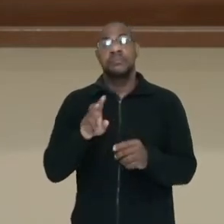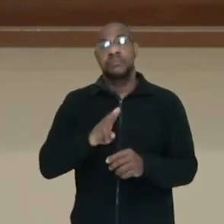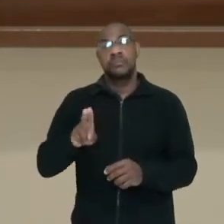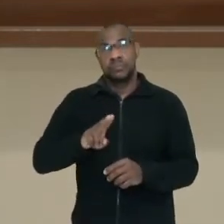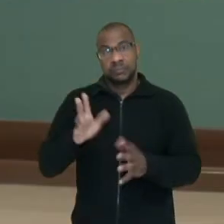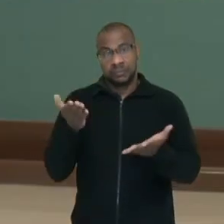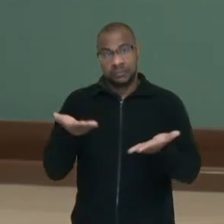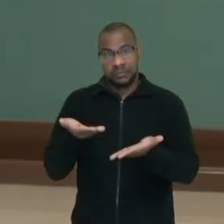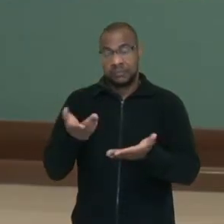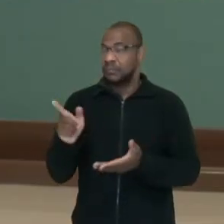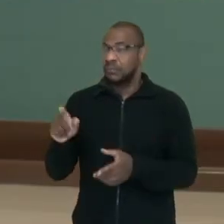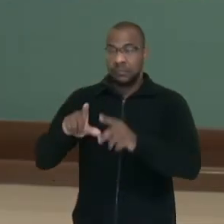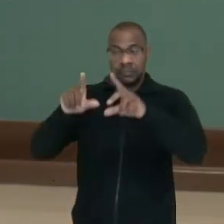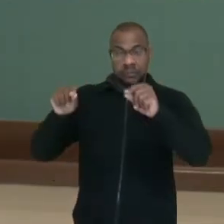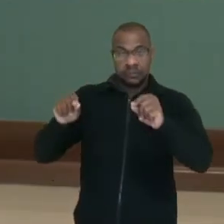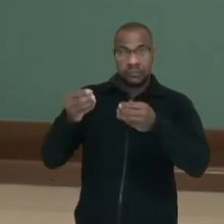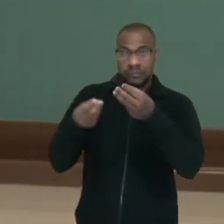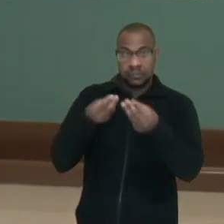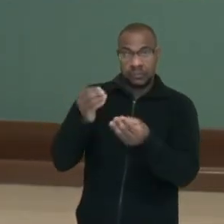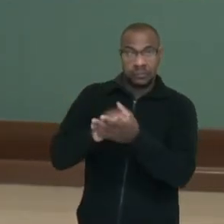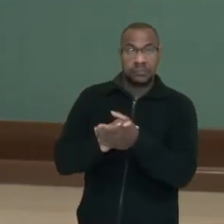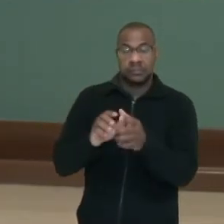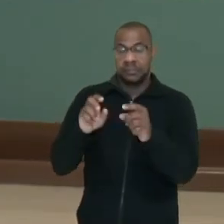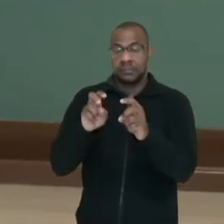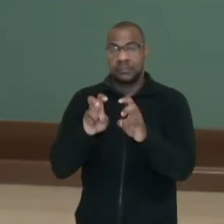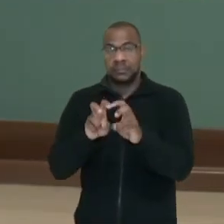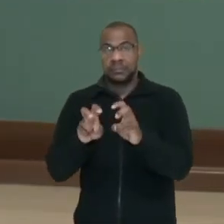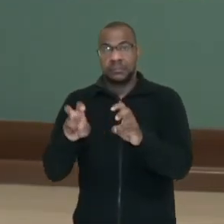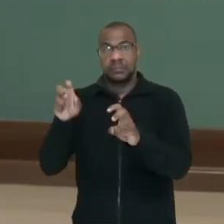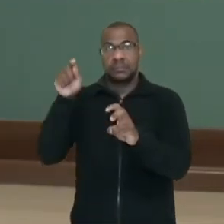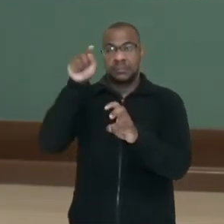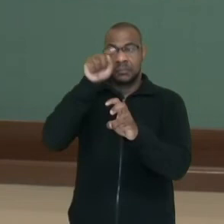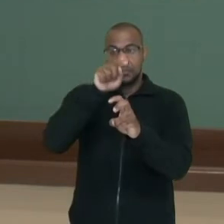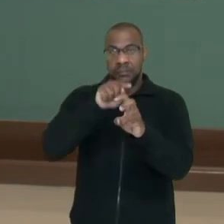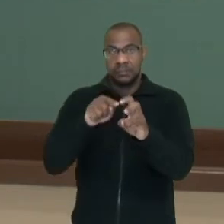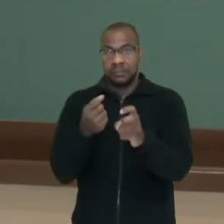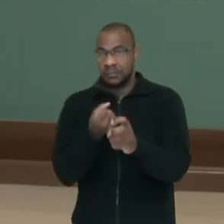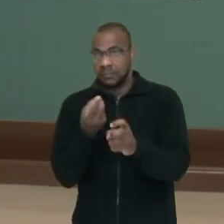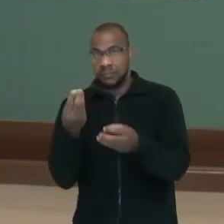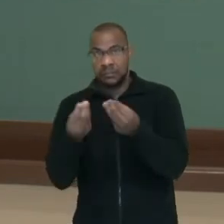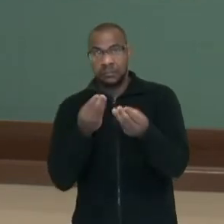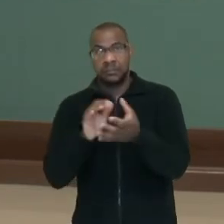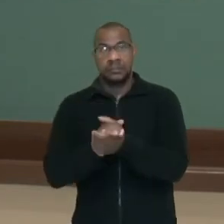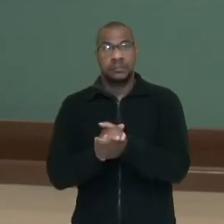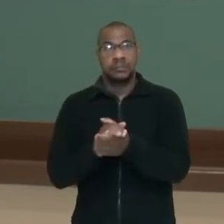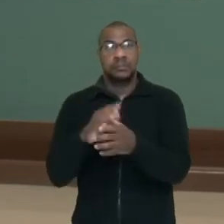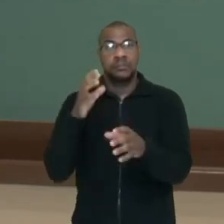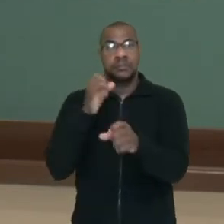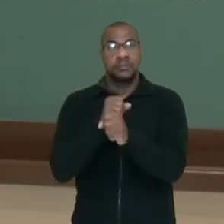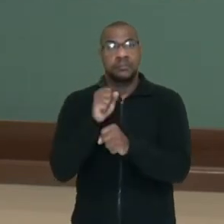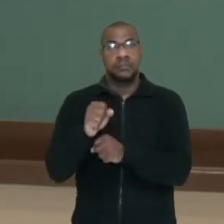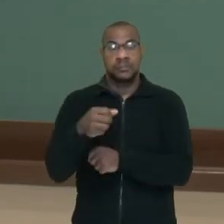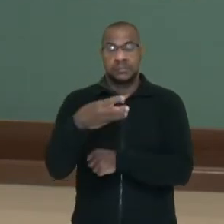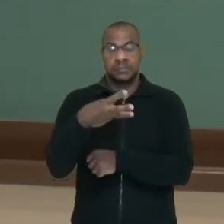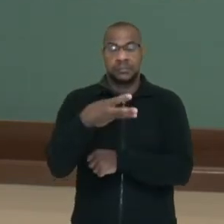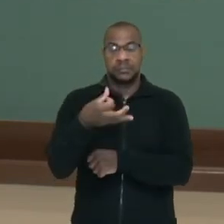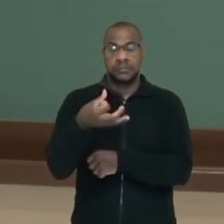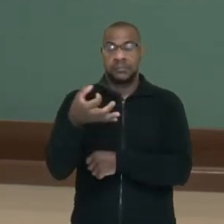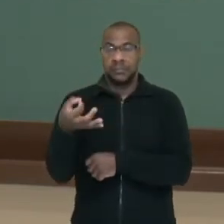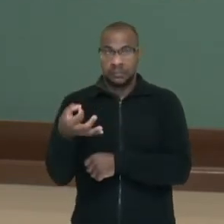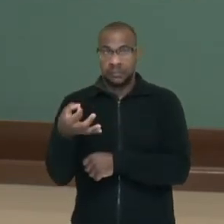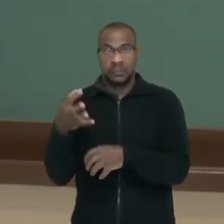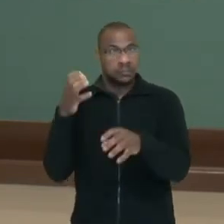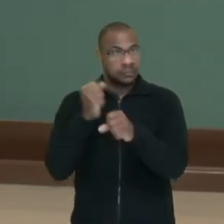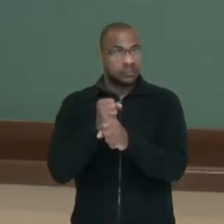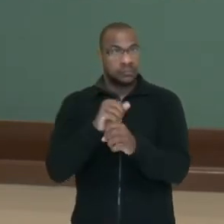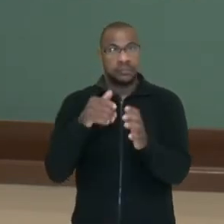tá bom? Então, ele quer saber a medida de cada um desses arcos. Pois muito bem, o total é 360 graus. Se eu